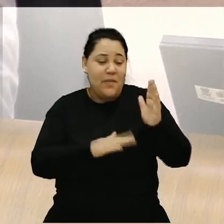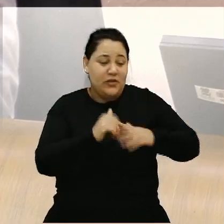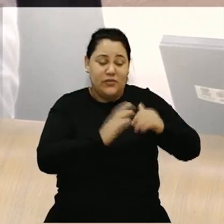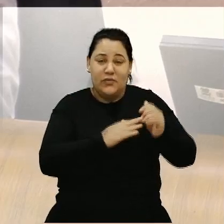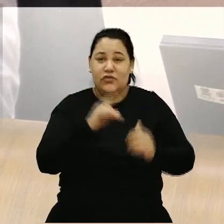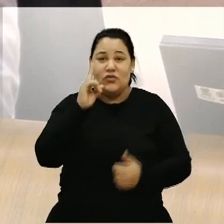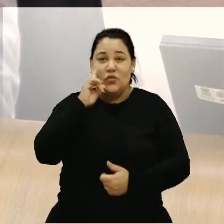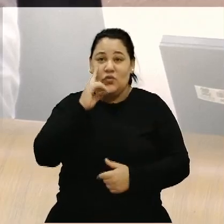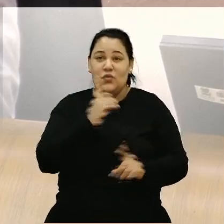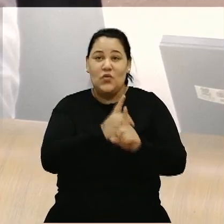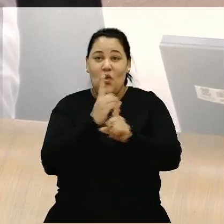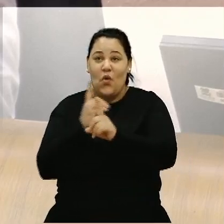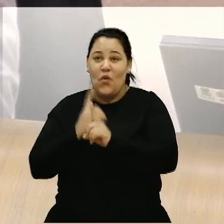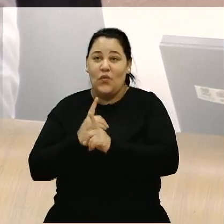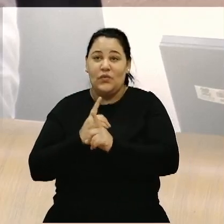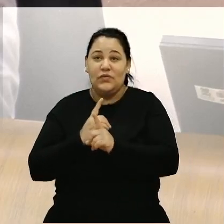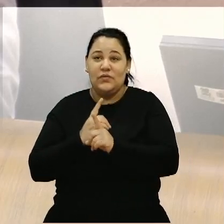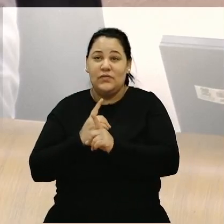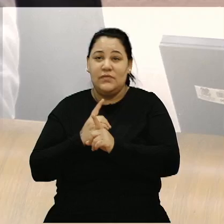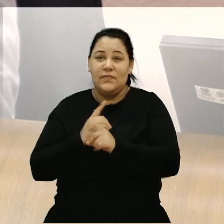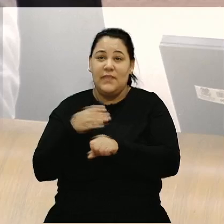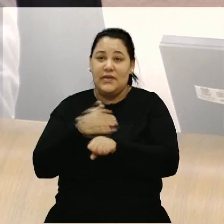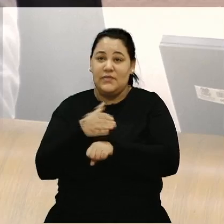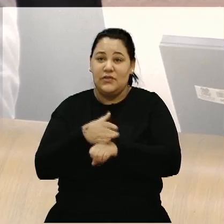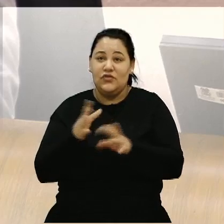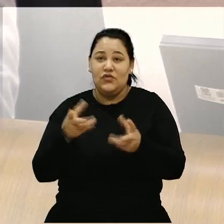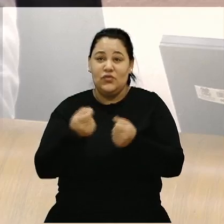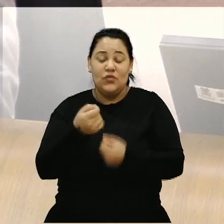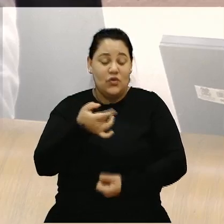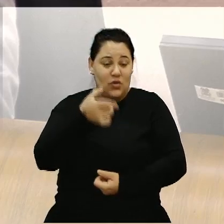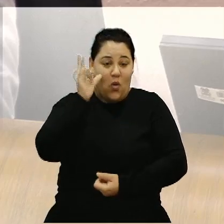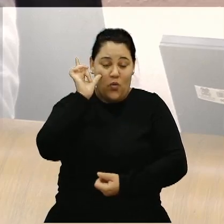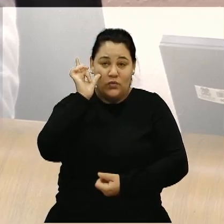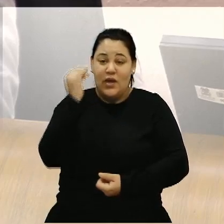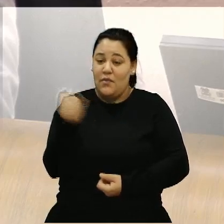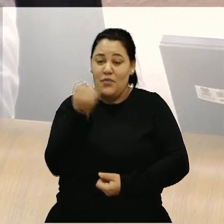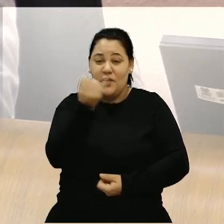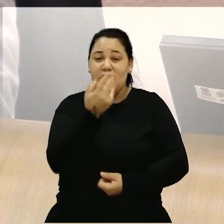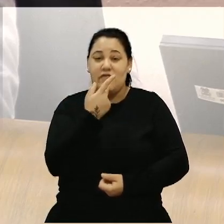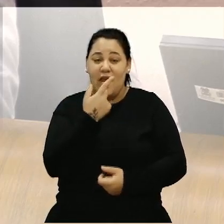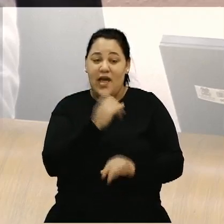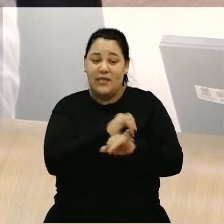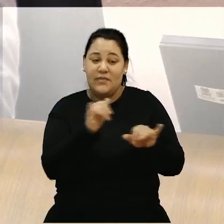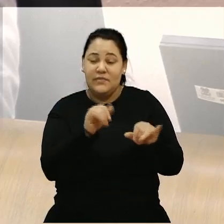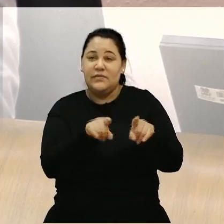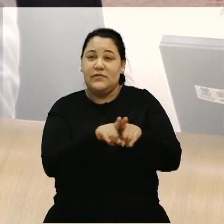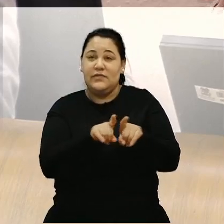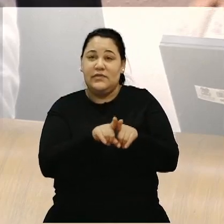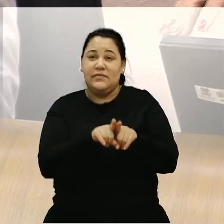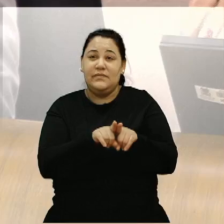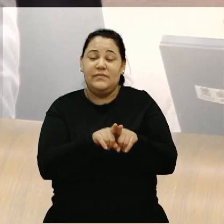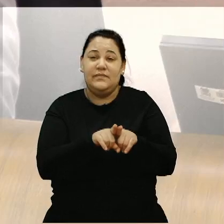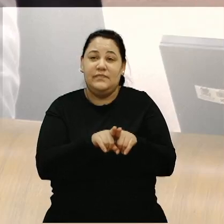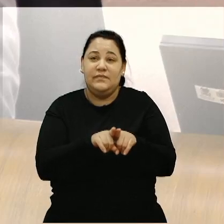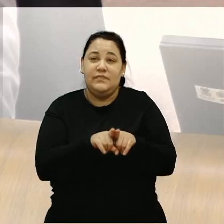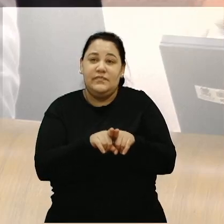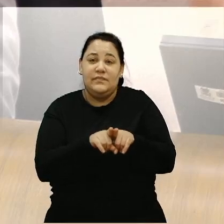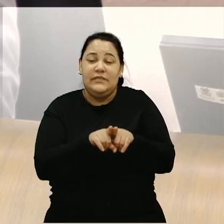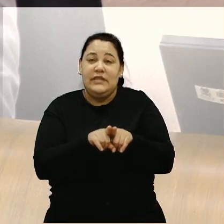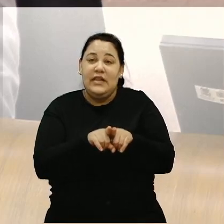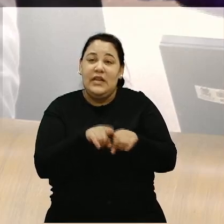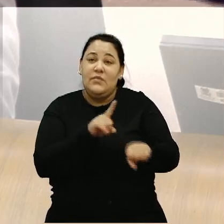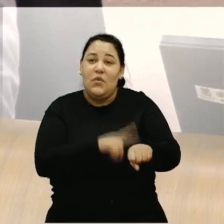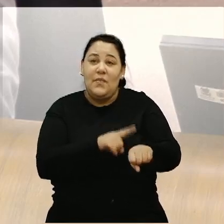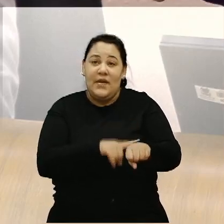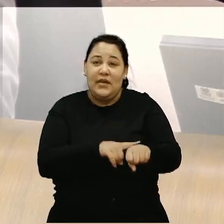os encontros, fazendo parte de todas as ações. E ontem, é importante que a gente diga, né? A gente foi... Aquele momento também